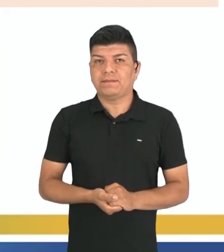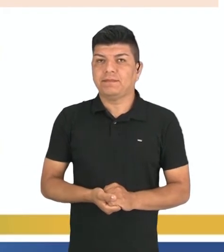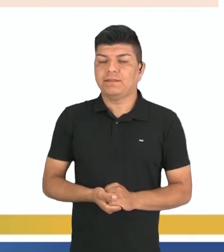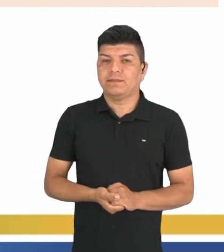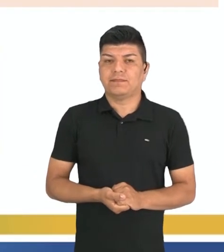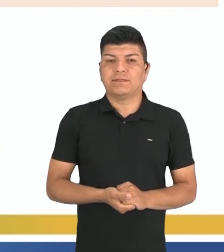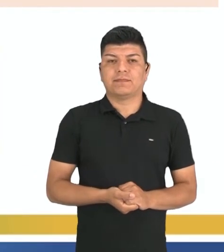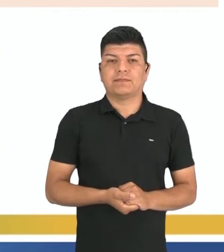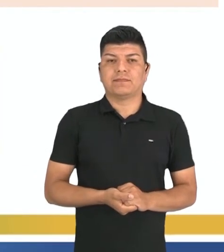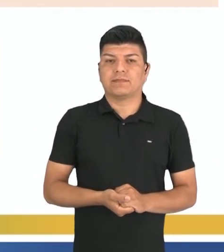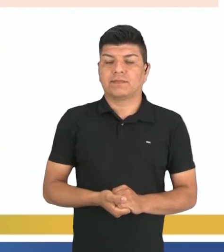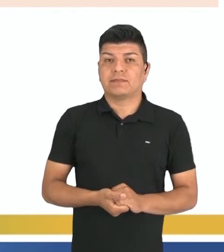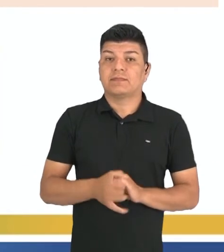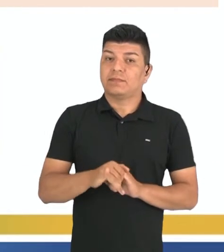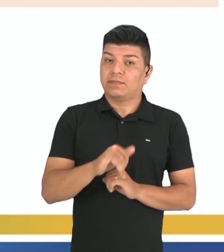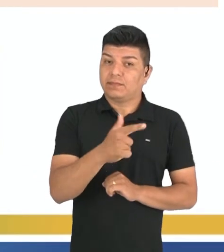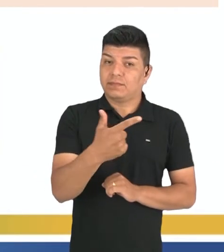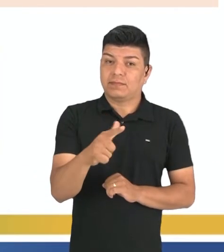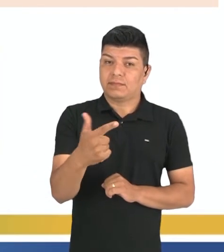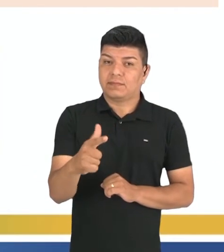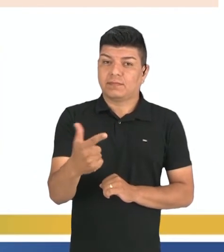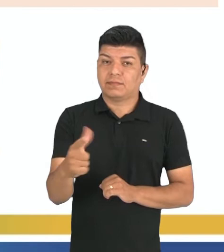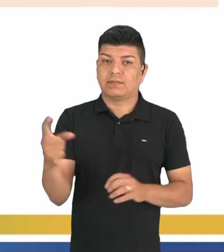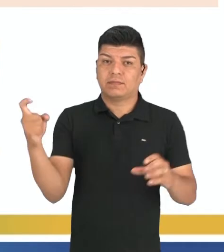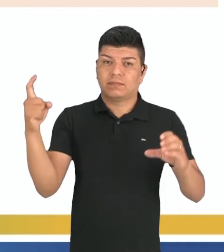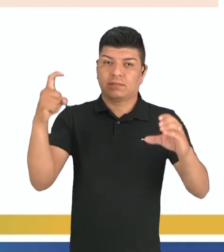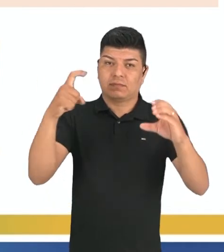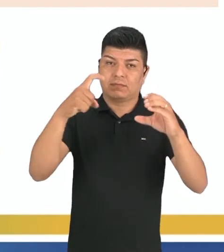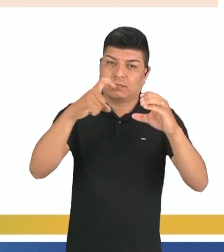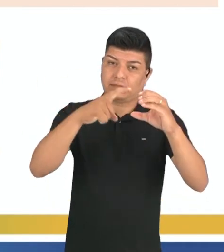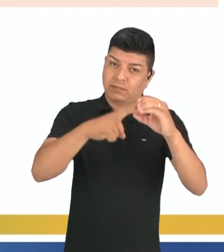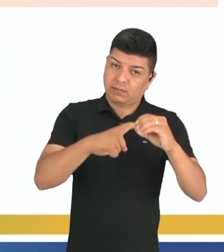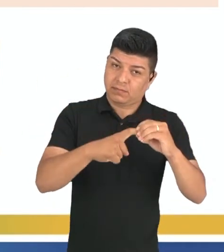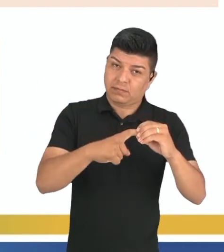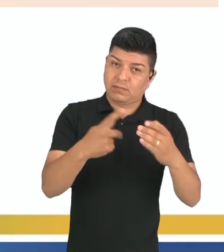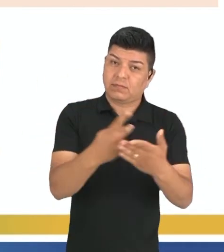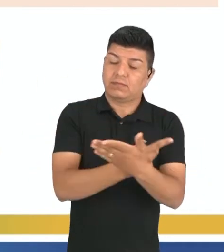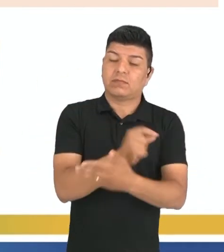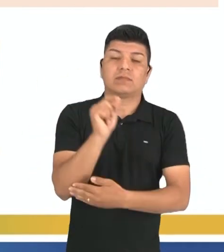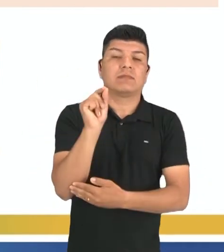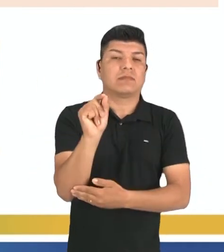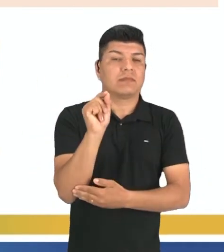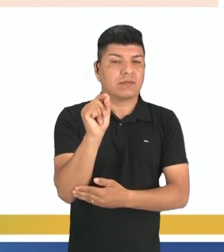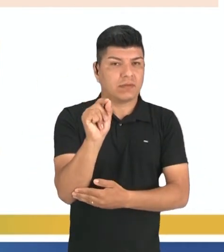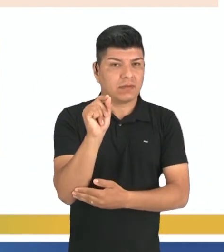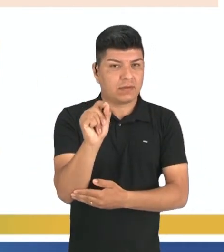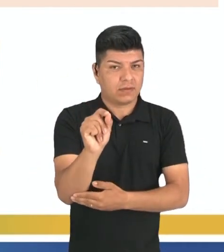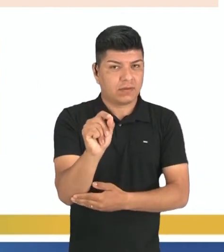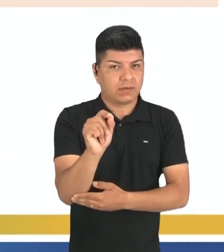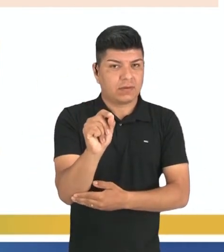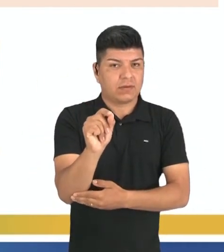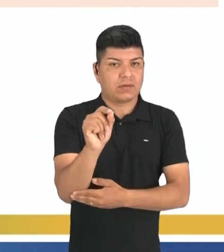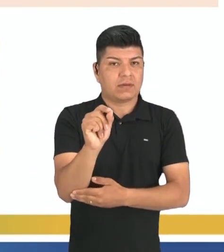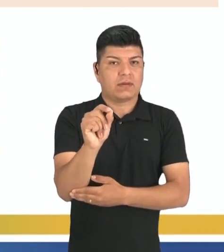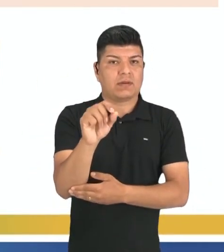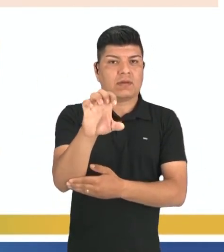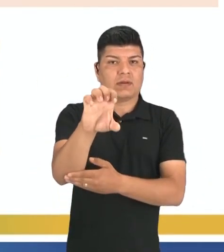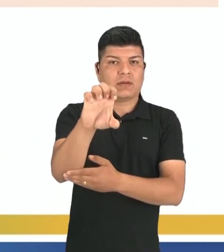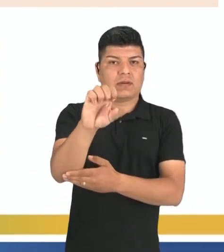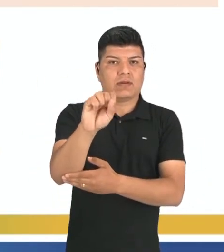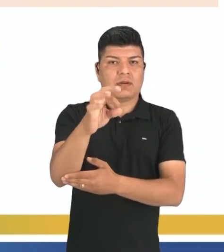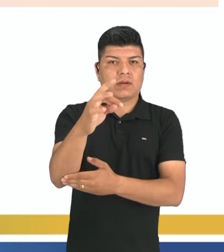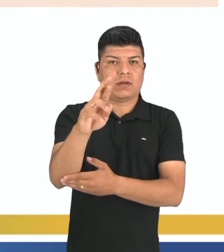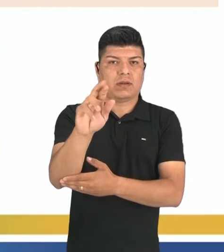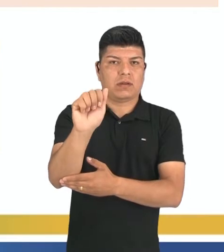Bom, se não ocorrer uma fecundação, o que vai acontecer? Vai cair os níveis de estrogênio e